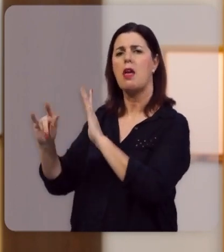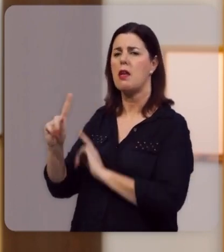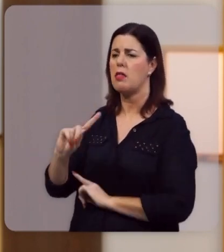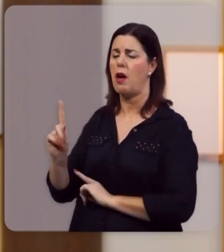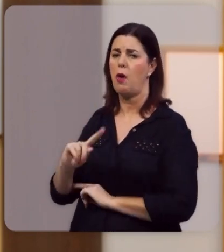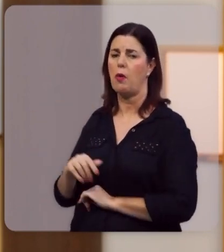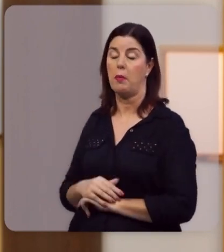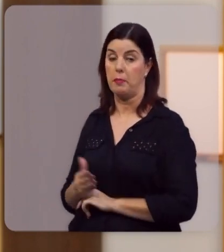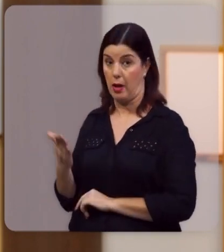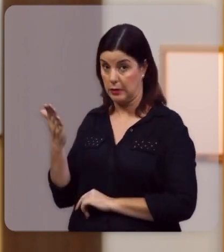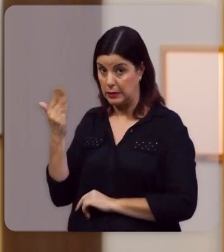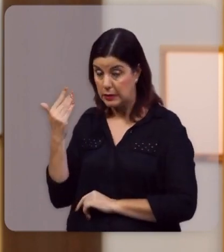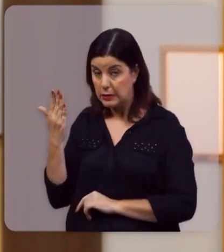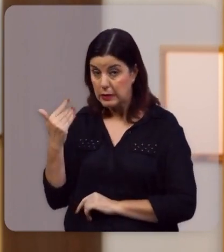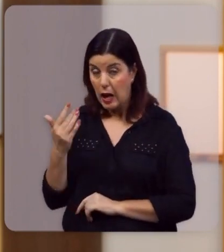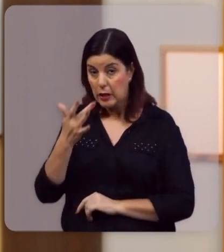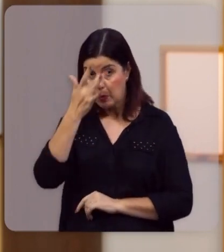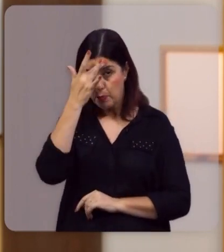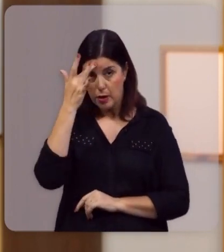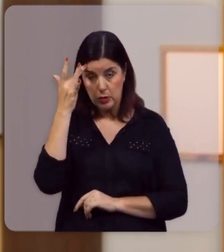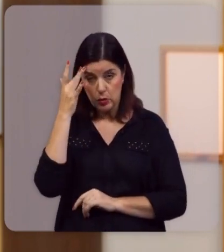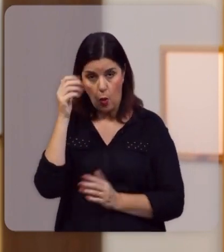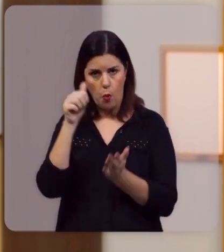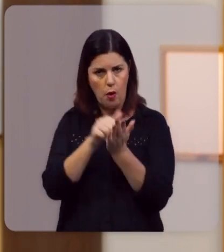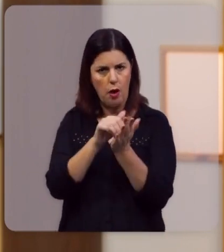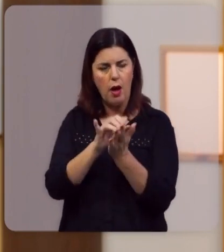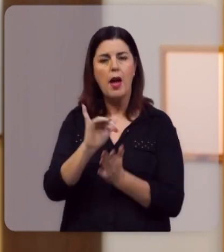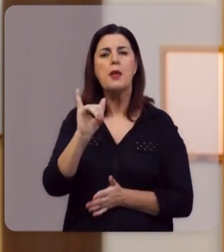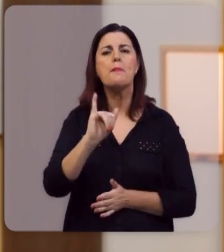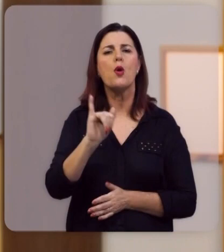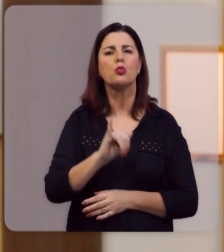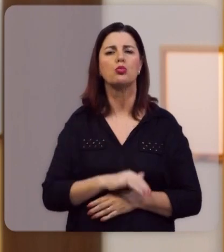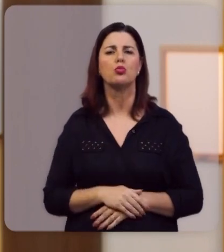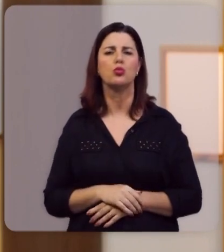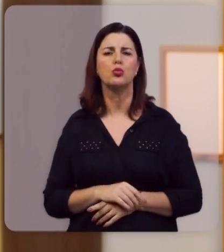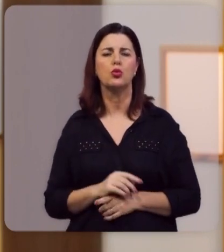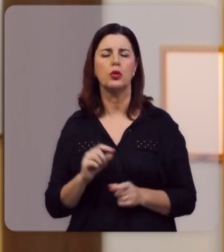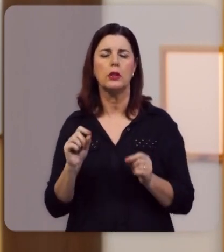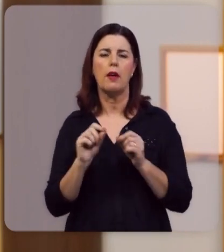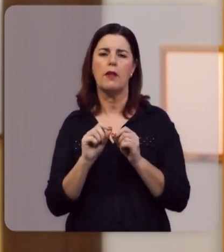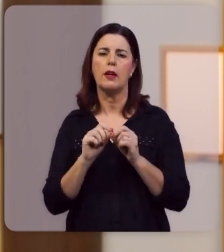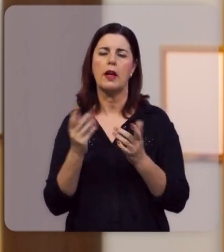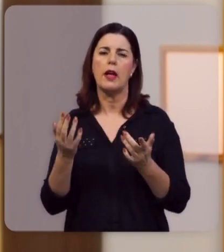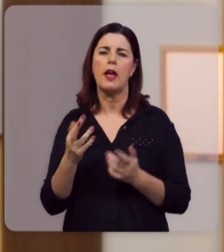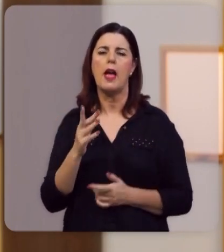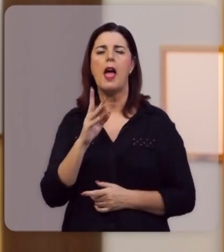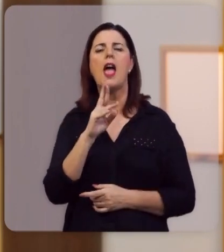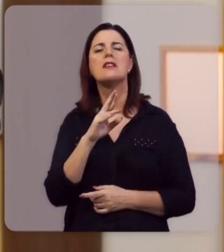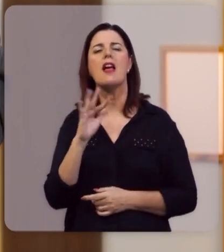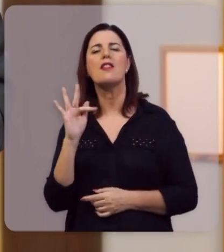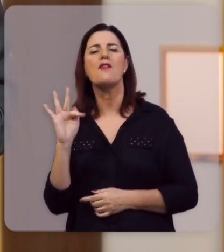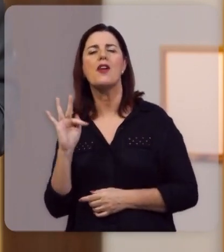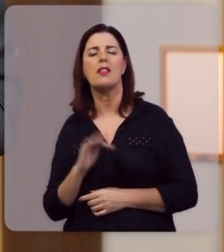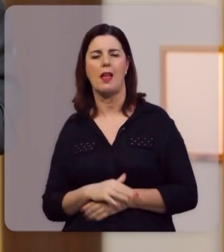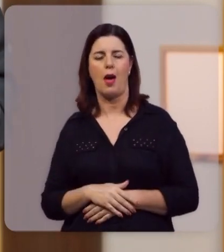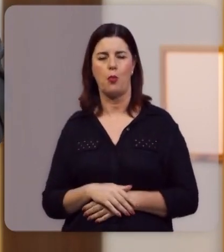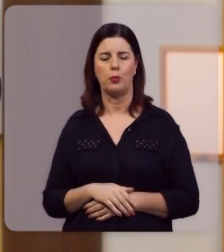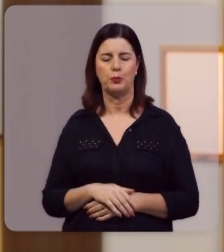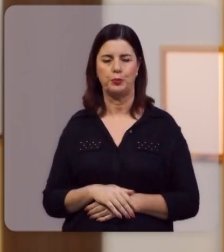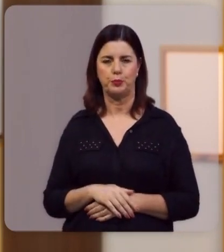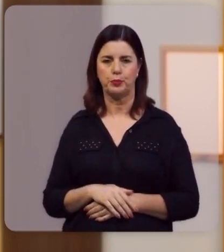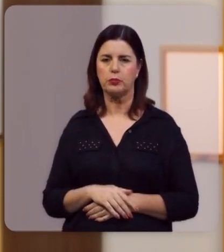estipulado. Naquela época, os publicanos faziam parte da chamada Receita Federal do Império